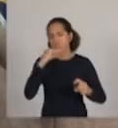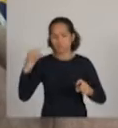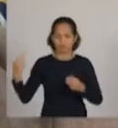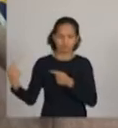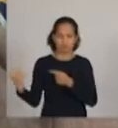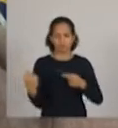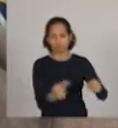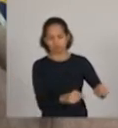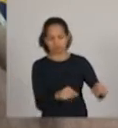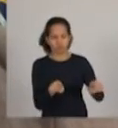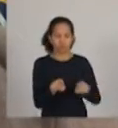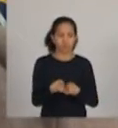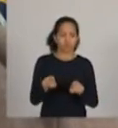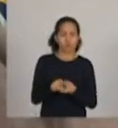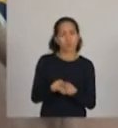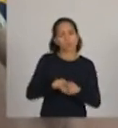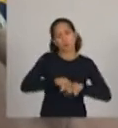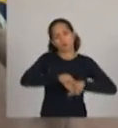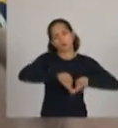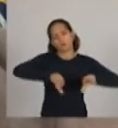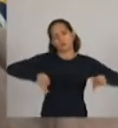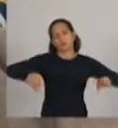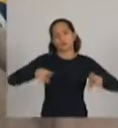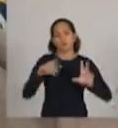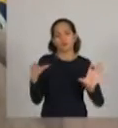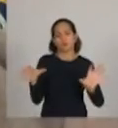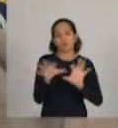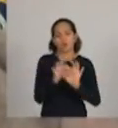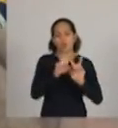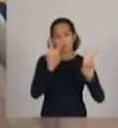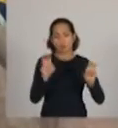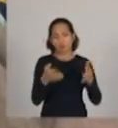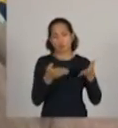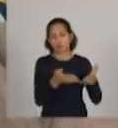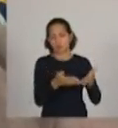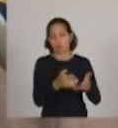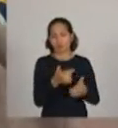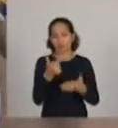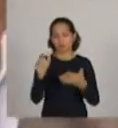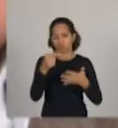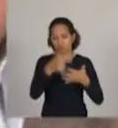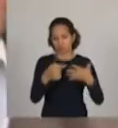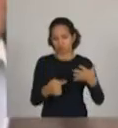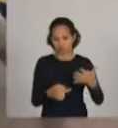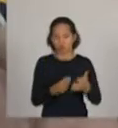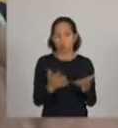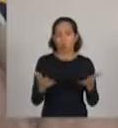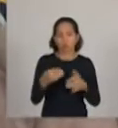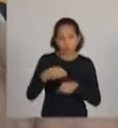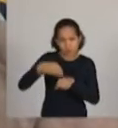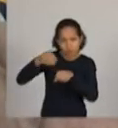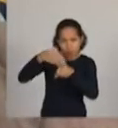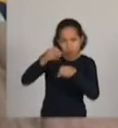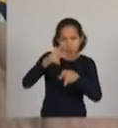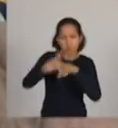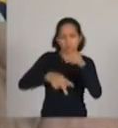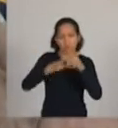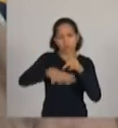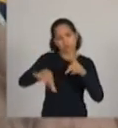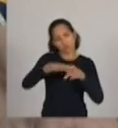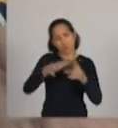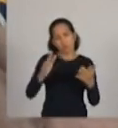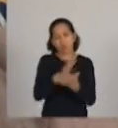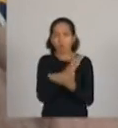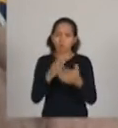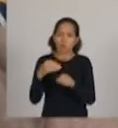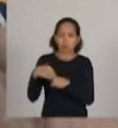e interinstitucional também com relação a esse assunto. E hoje eu quero passar para a população capixaba algumas